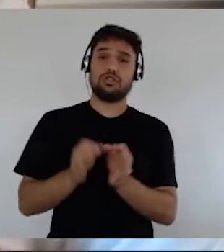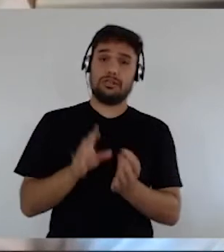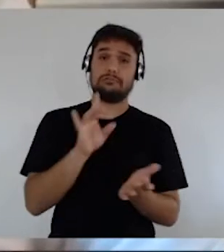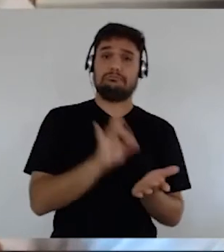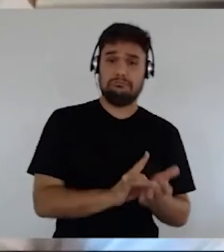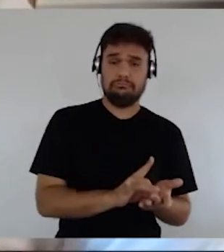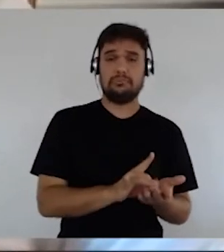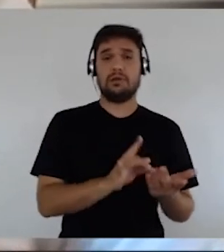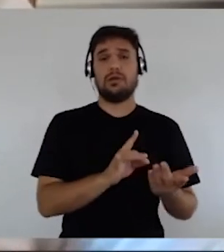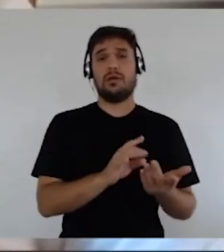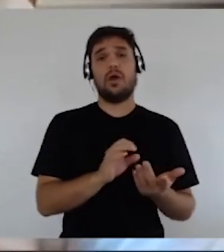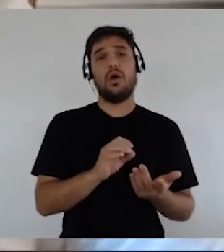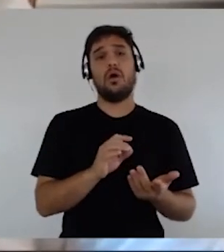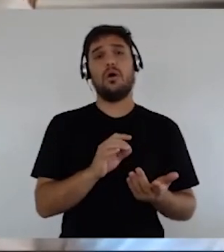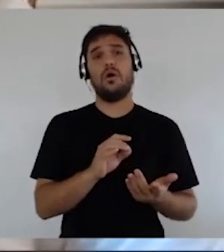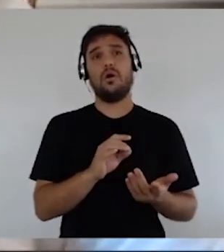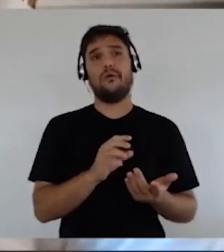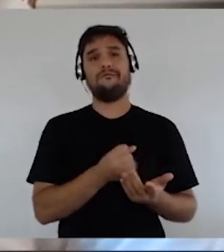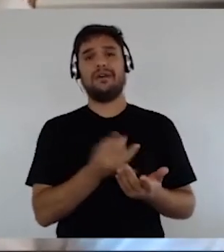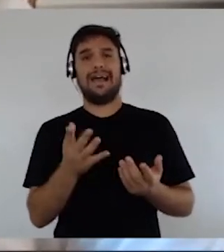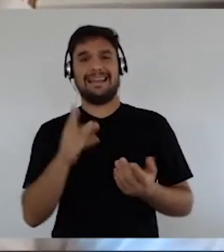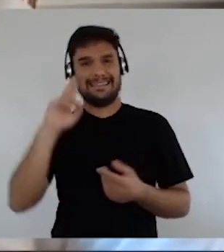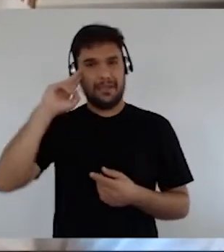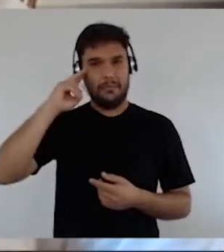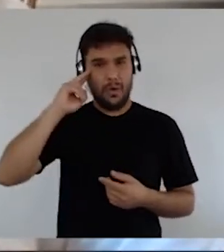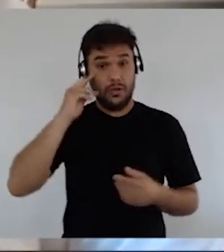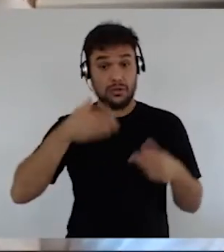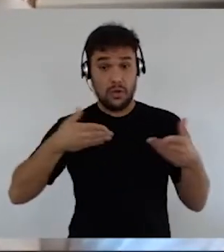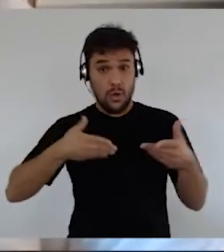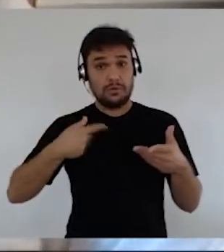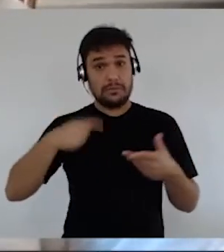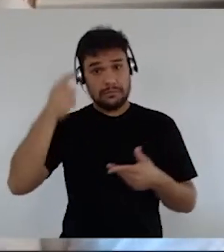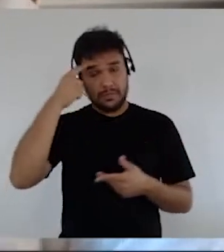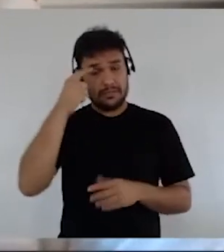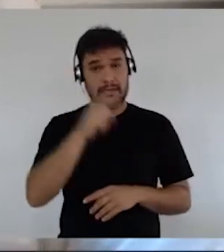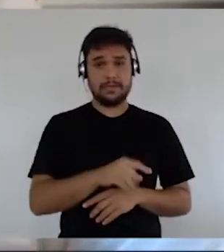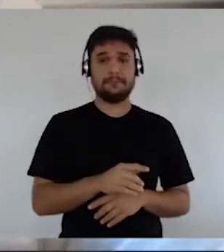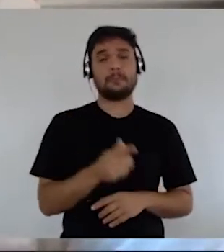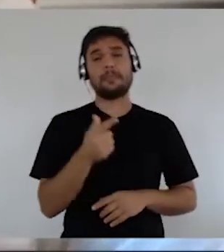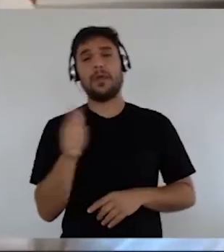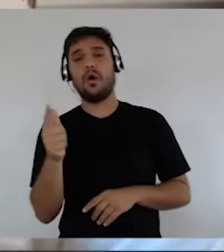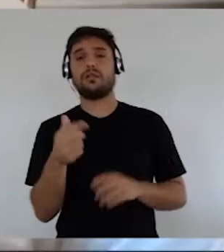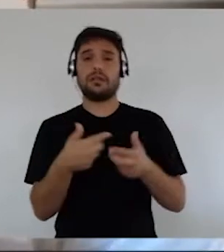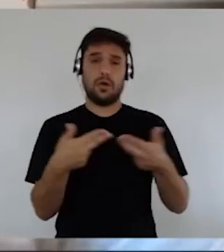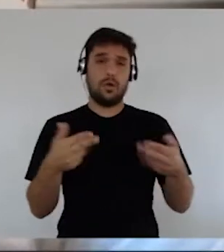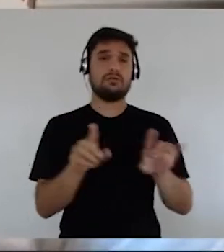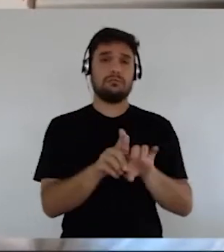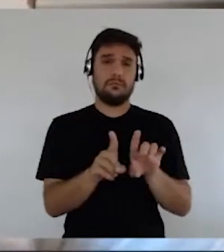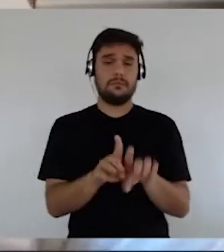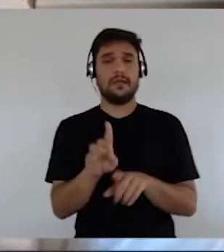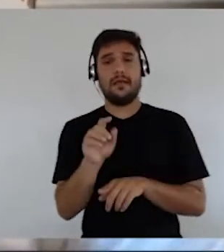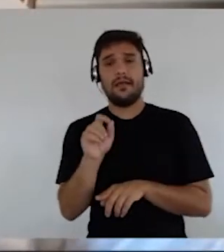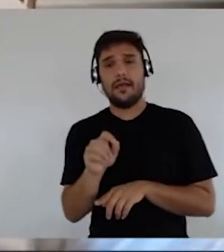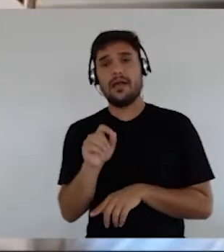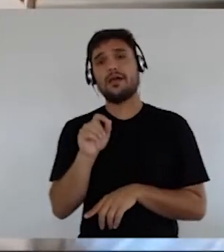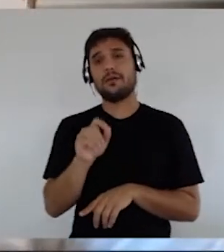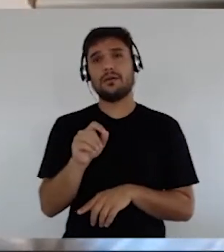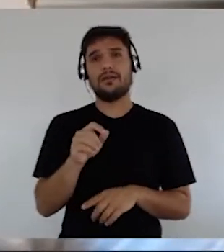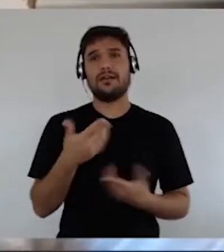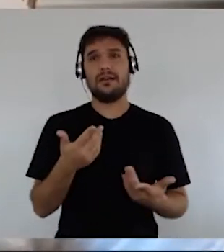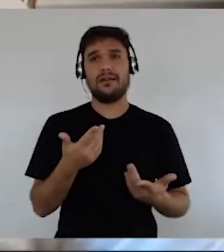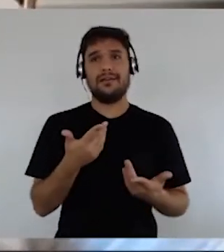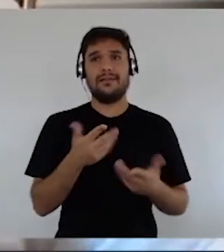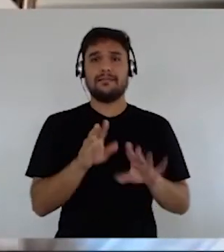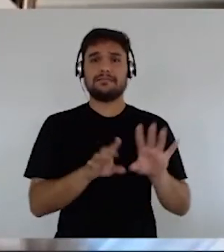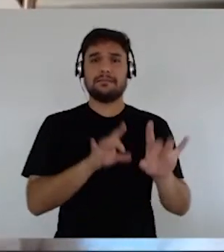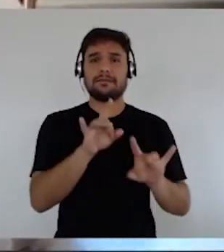verdadeira, justiça multiportas. Eu acho que hoje temos que pensar nisso. Um outro aspecto também é este regresso a uma